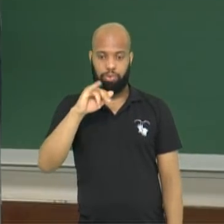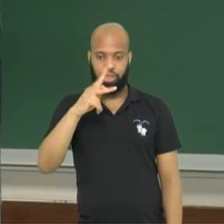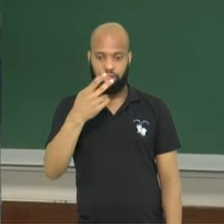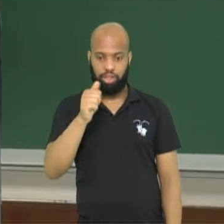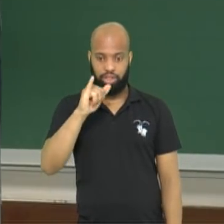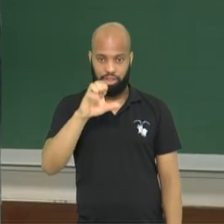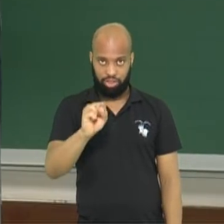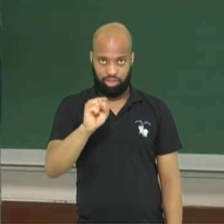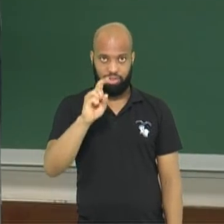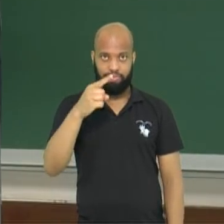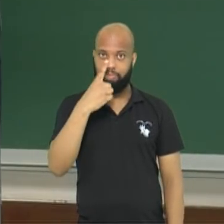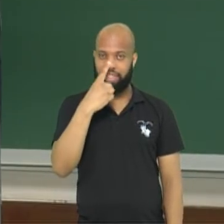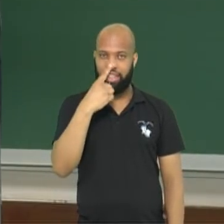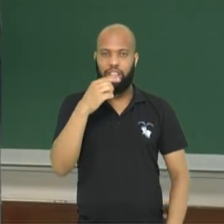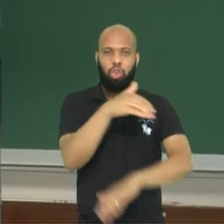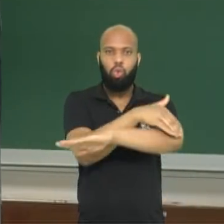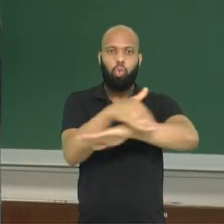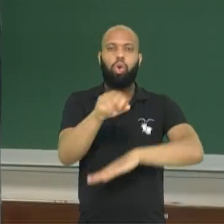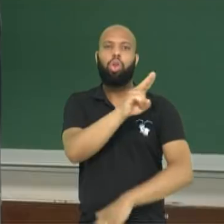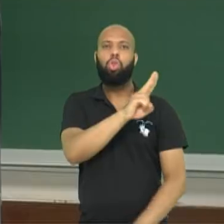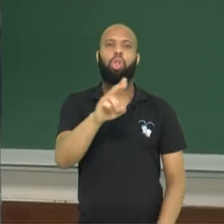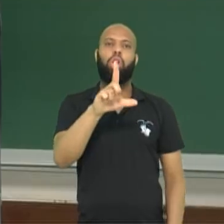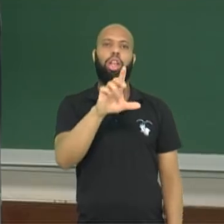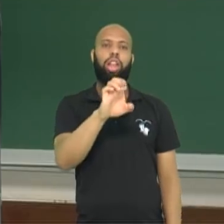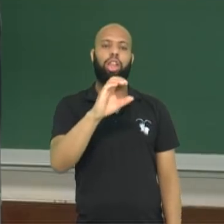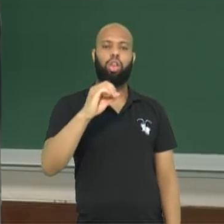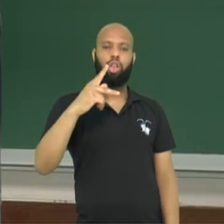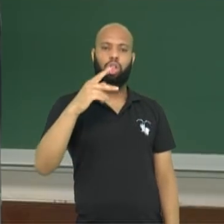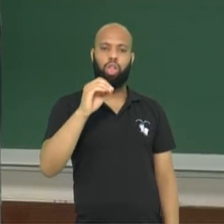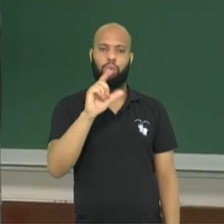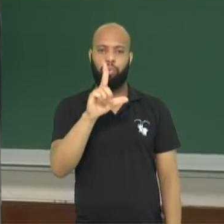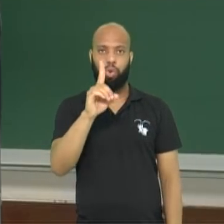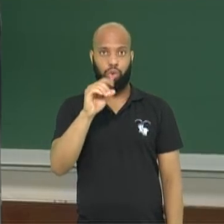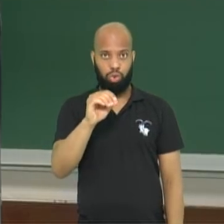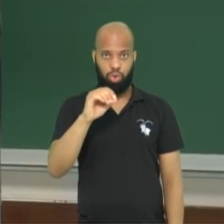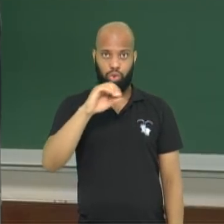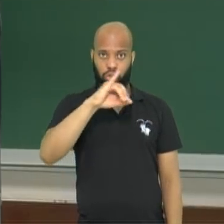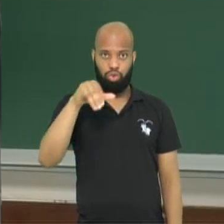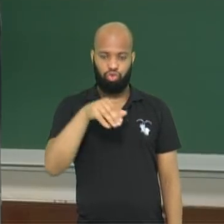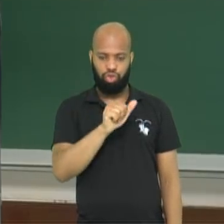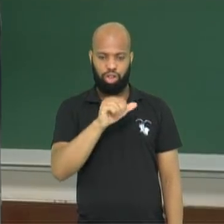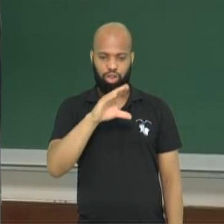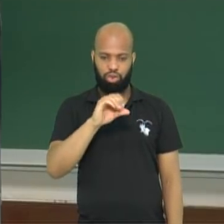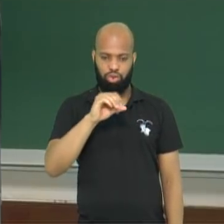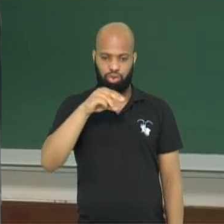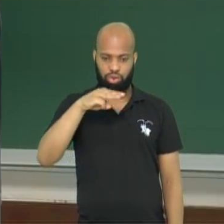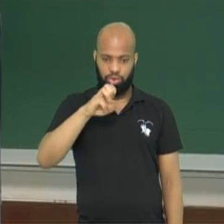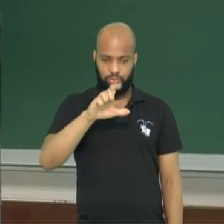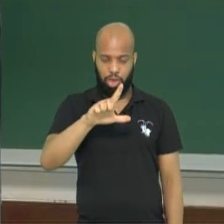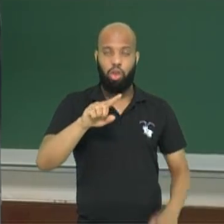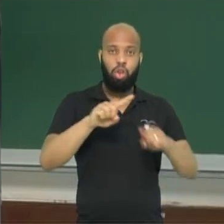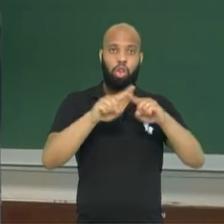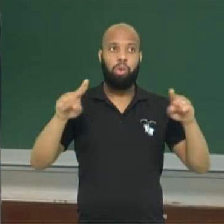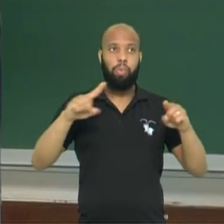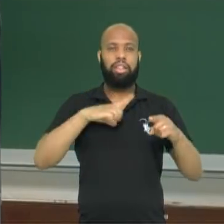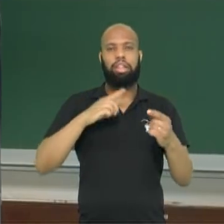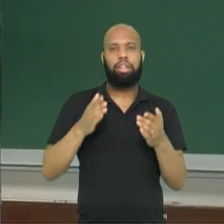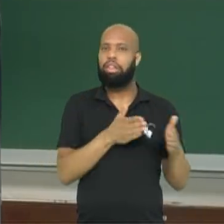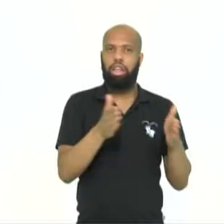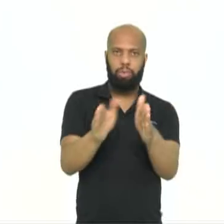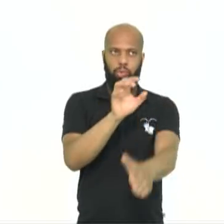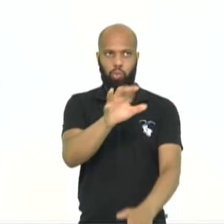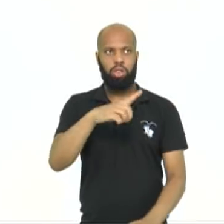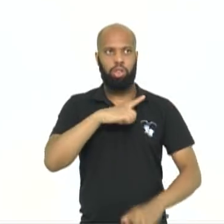acho que é Leopoldo Jacomel, tem uma linha adutora que foi substituída, é a nova, né, que vem da represa do Iraí, mas o caminho era o mesmo. E aqui era